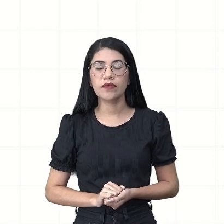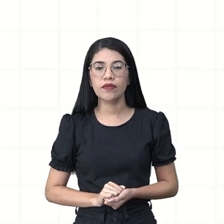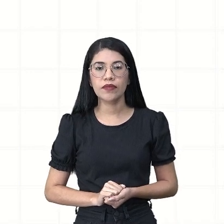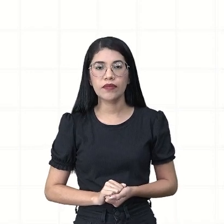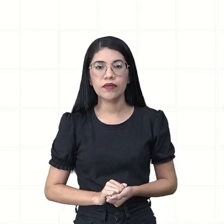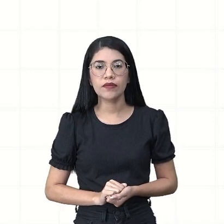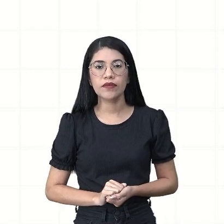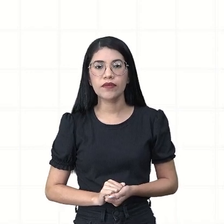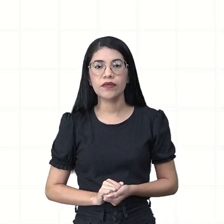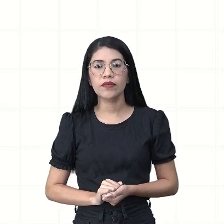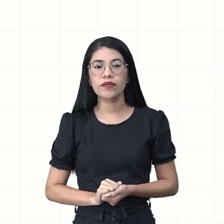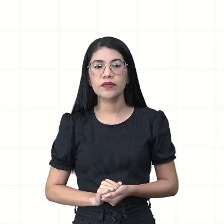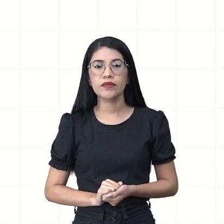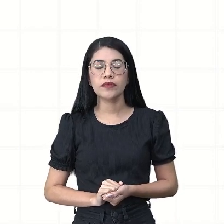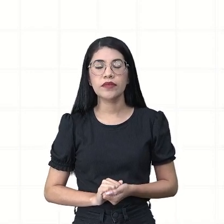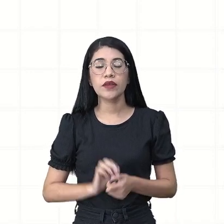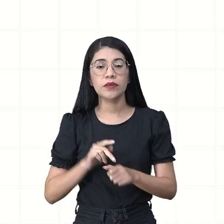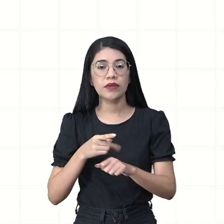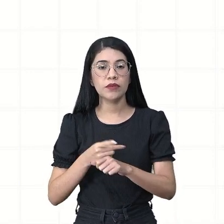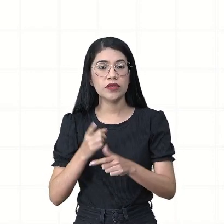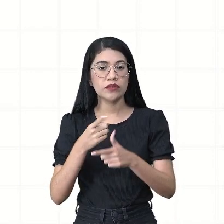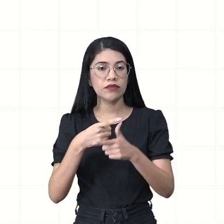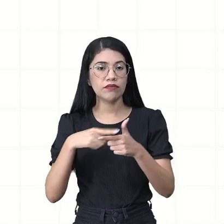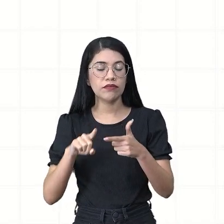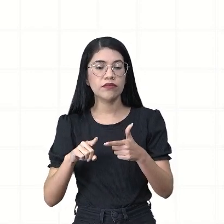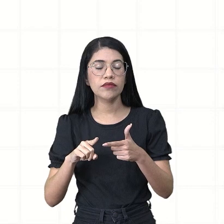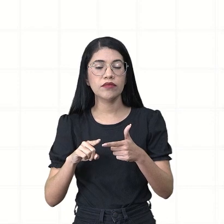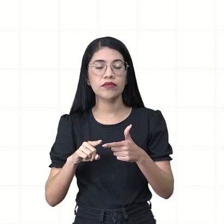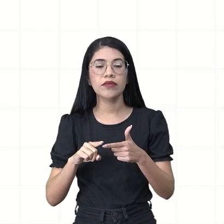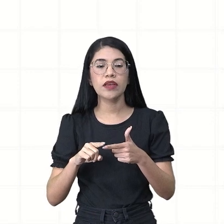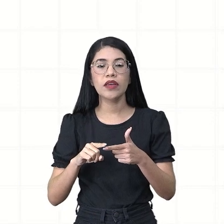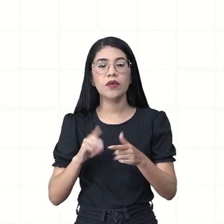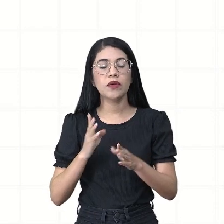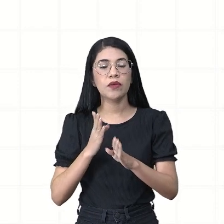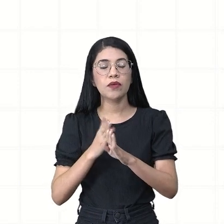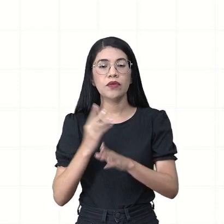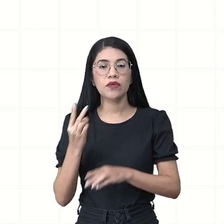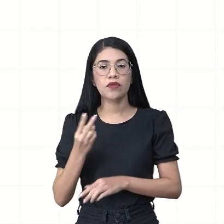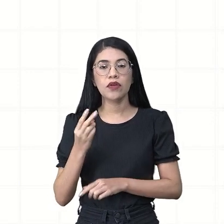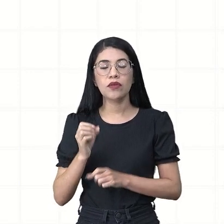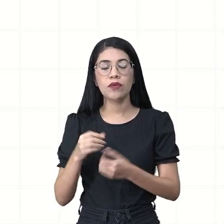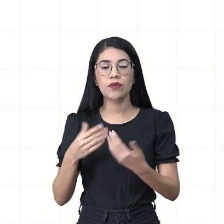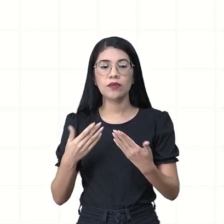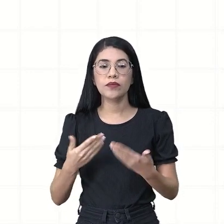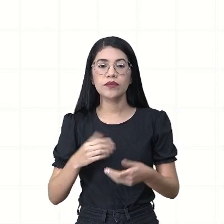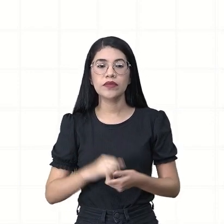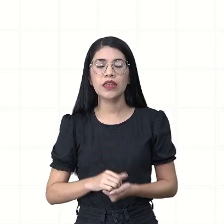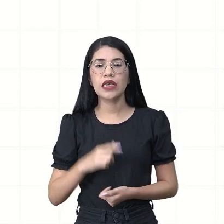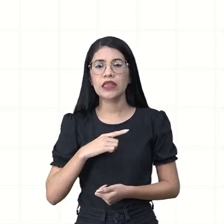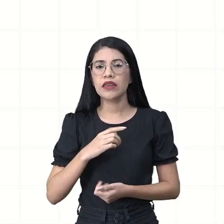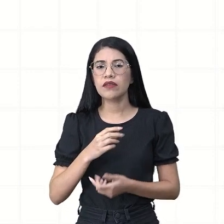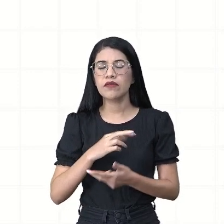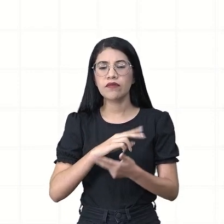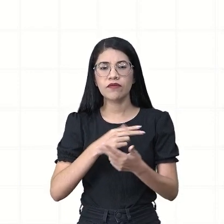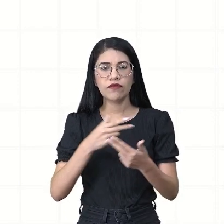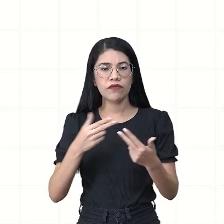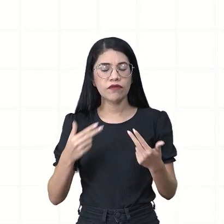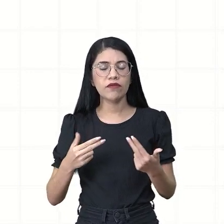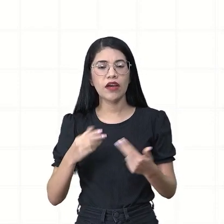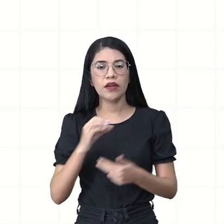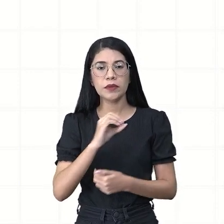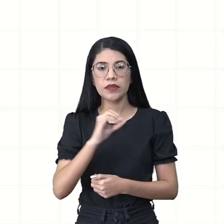fazendo a divisão, né? Olha só, né? Mesmo tendo tantos zeros assim, né?